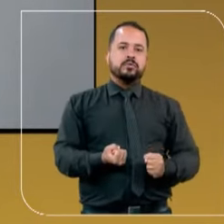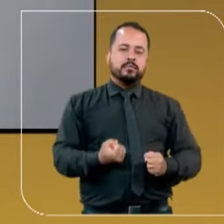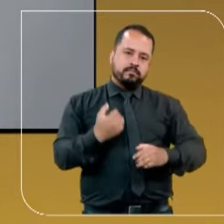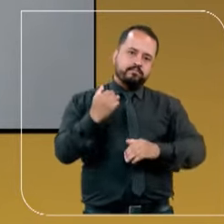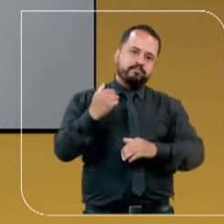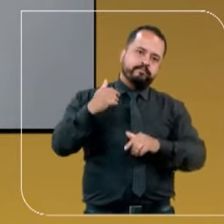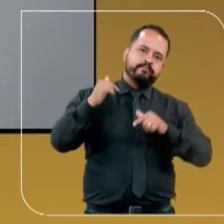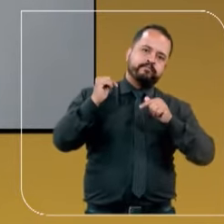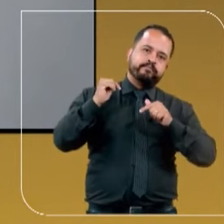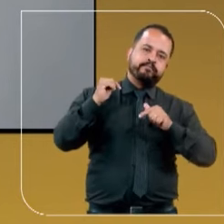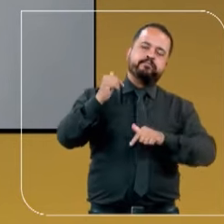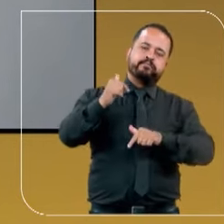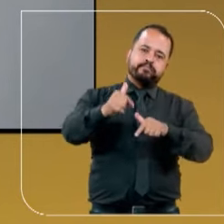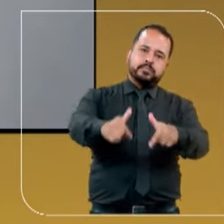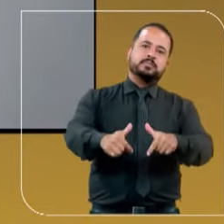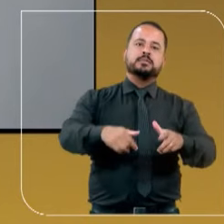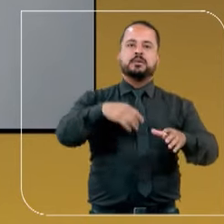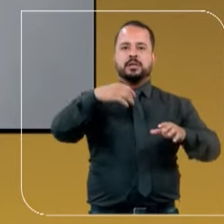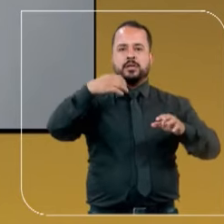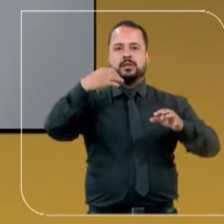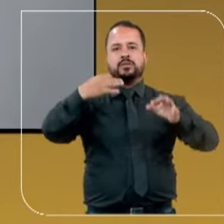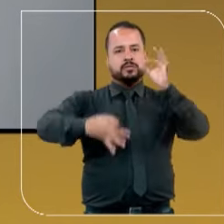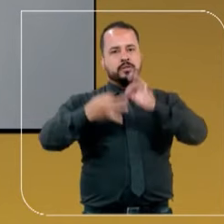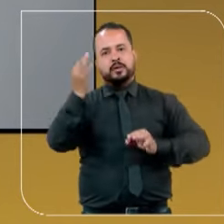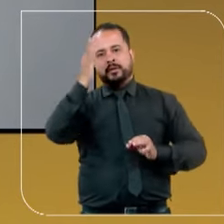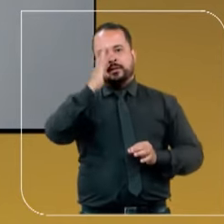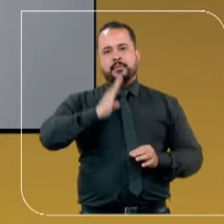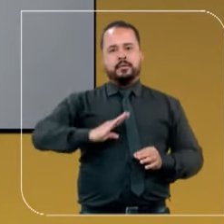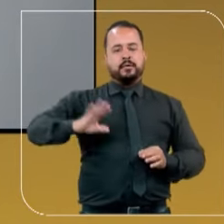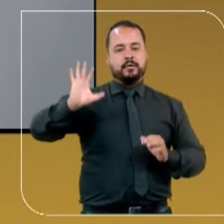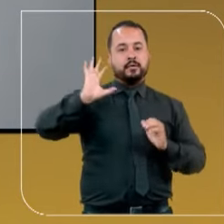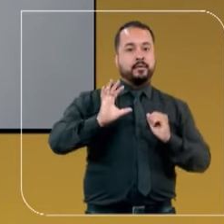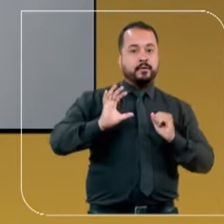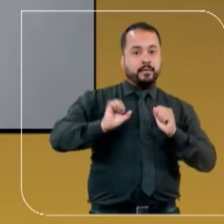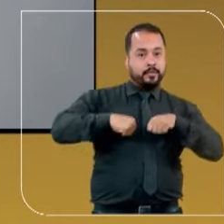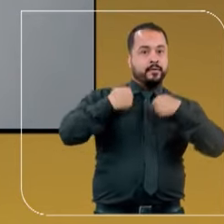da justiça brasileira, sempre defendendo a tese de que